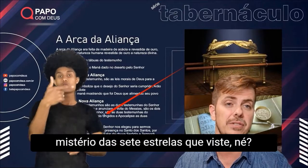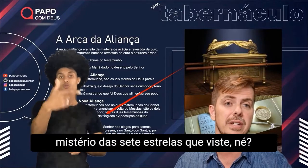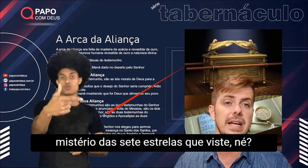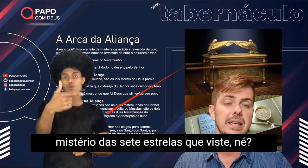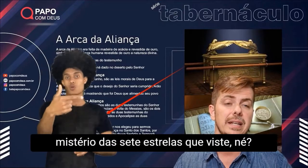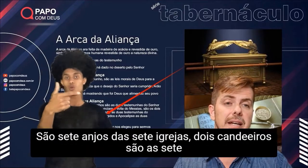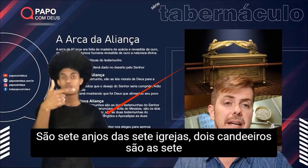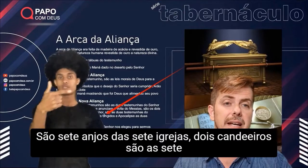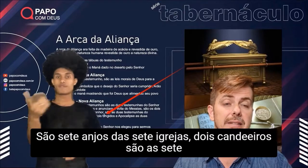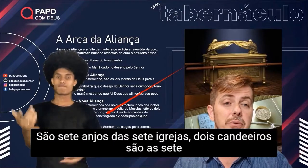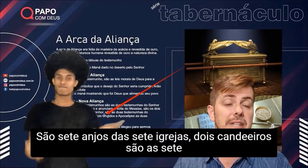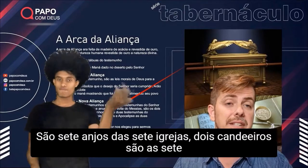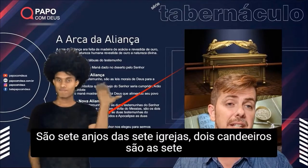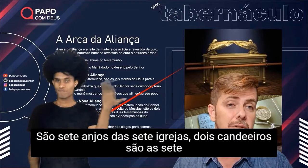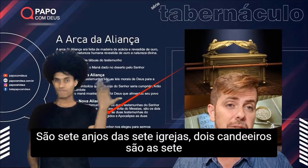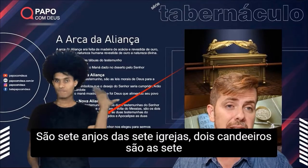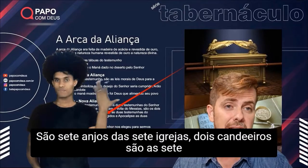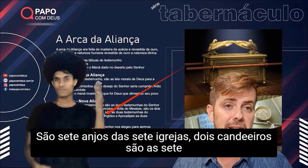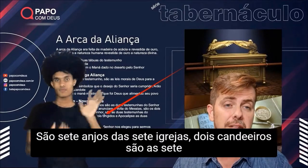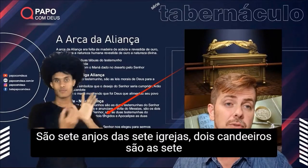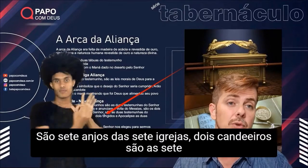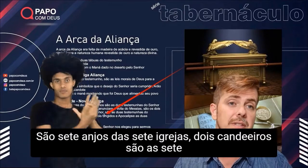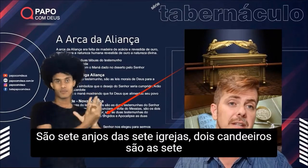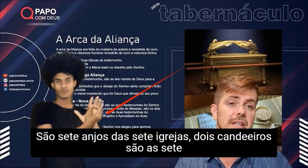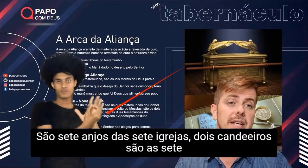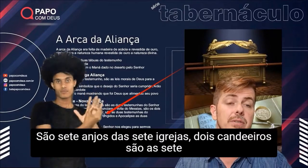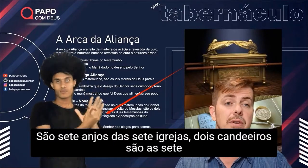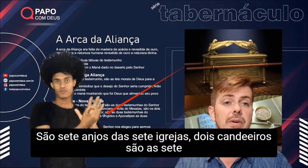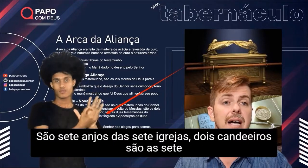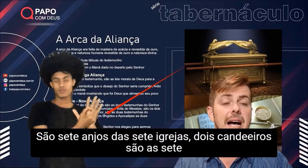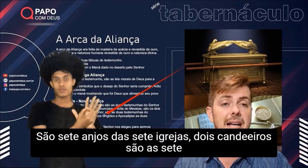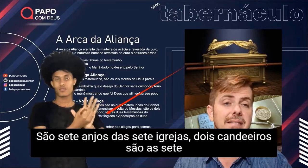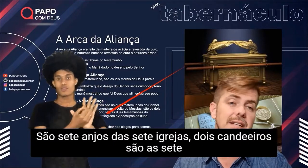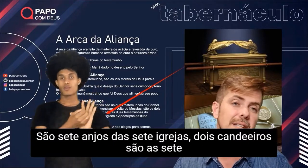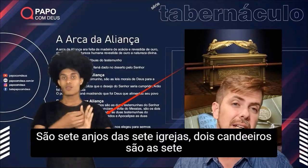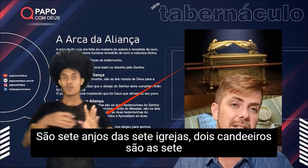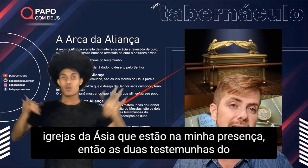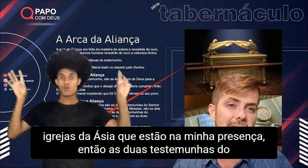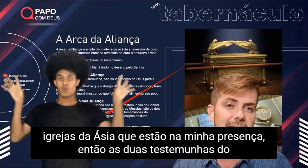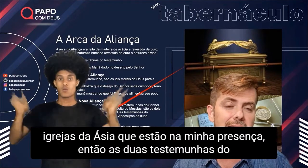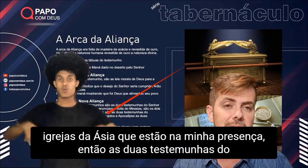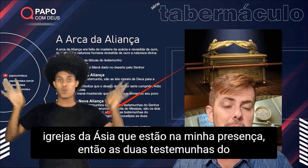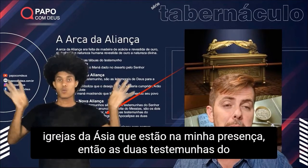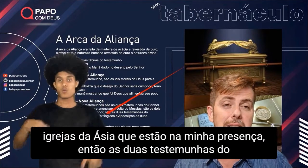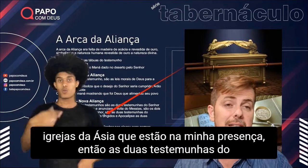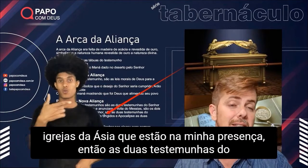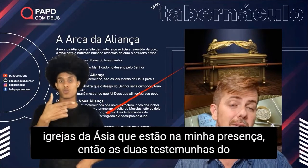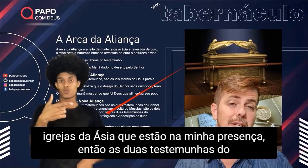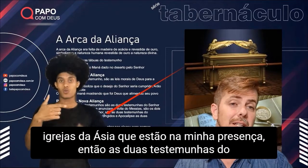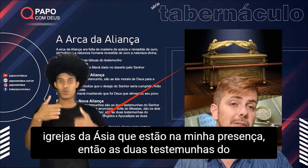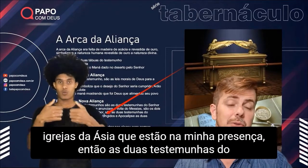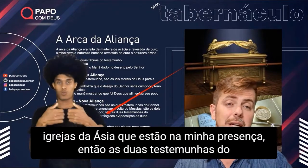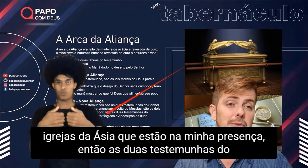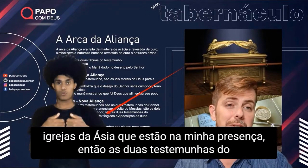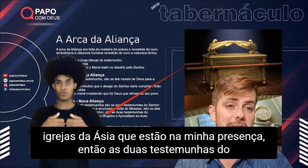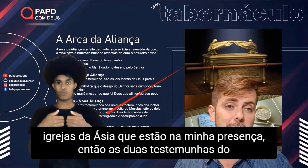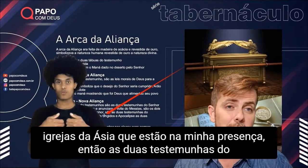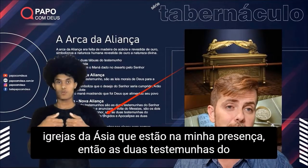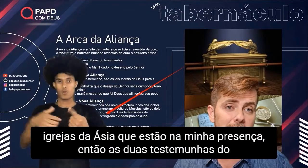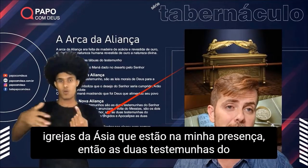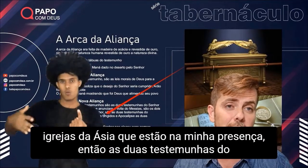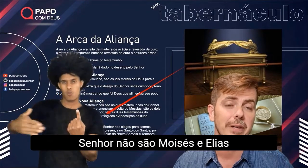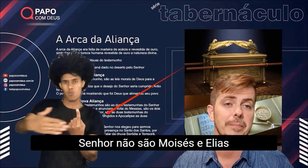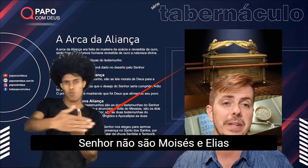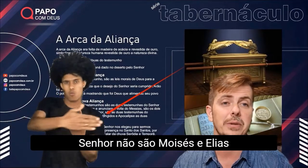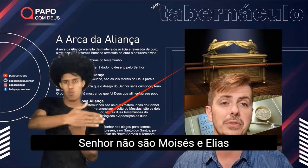que viste, né, são 7 anjos das 7 igrejas, os 2 candeeiros são as 7 igrejas da Ásia que estão na minha presença. Então, as duas